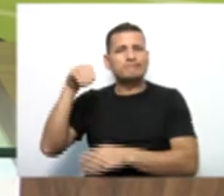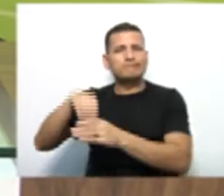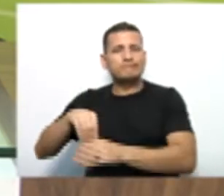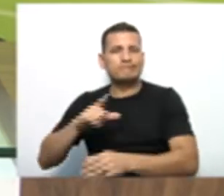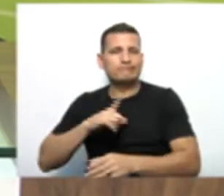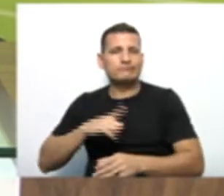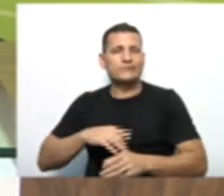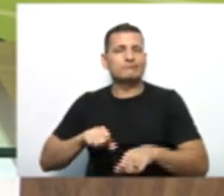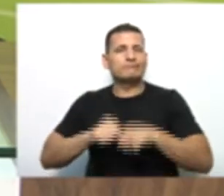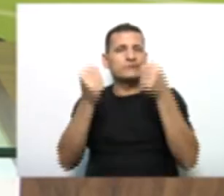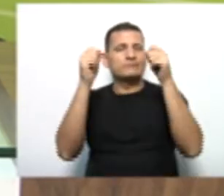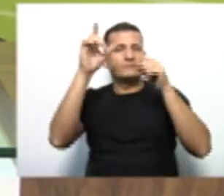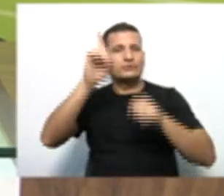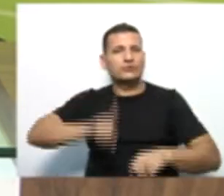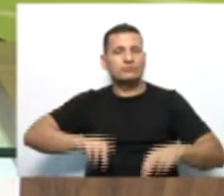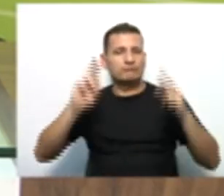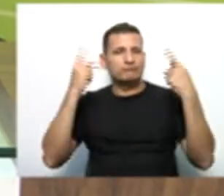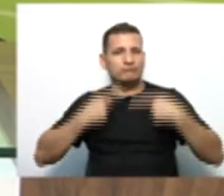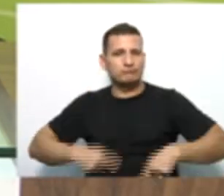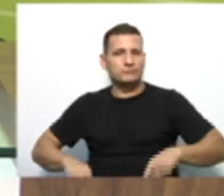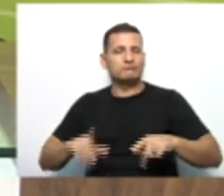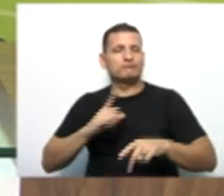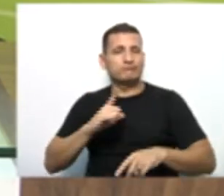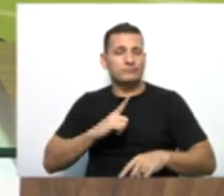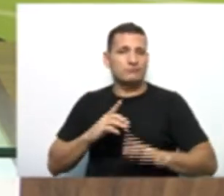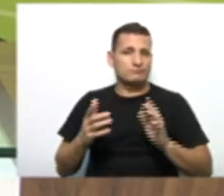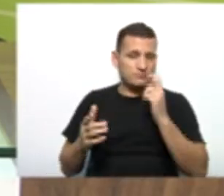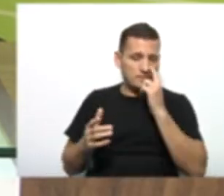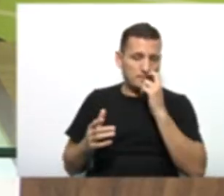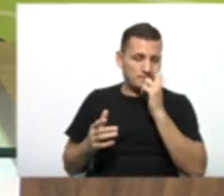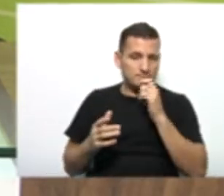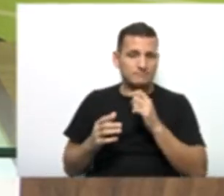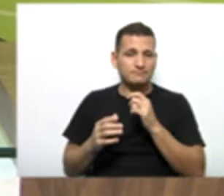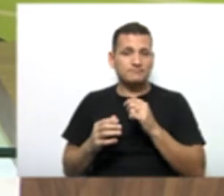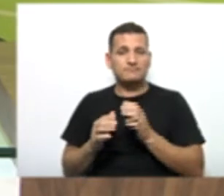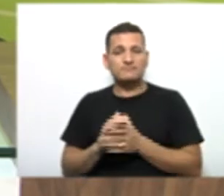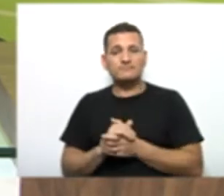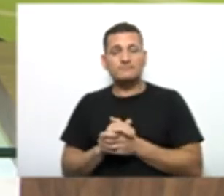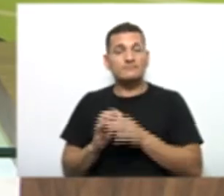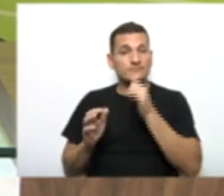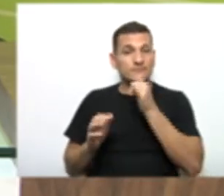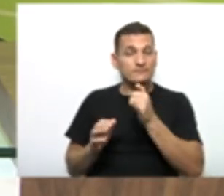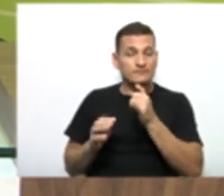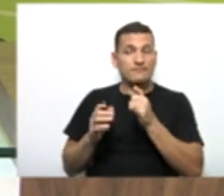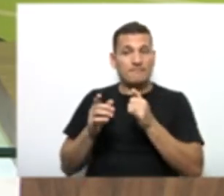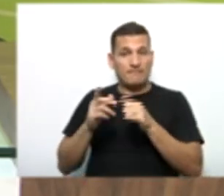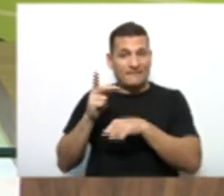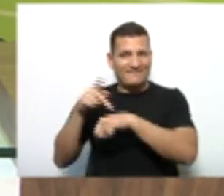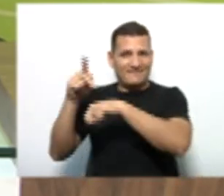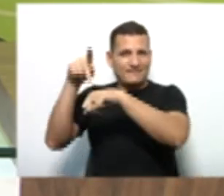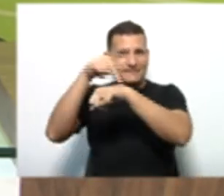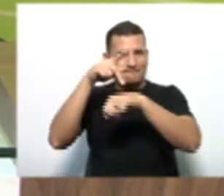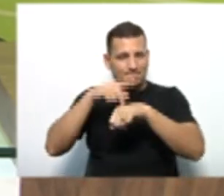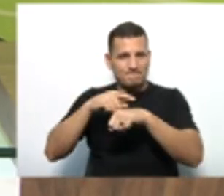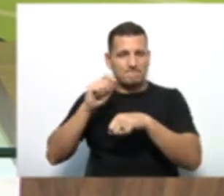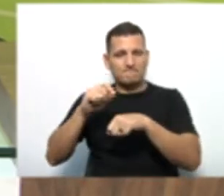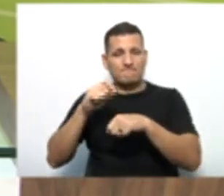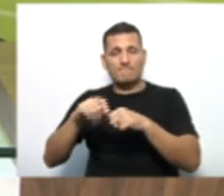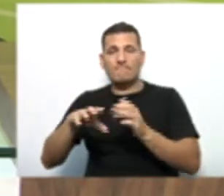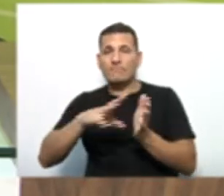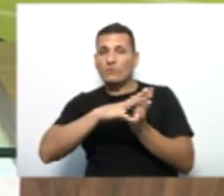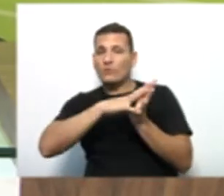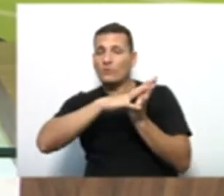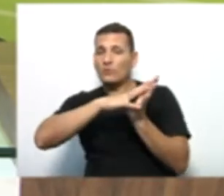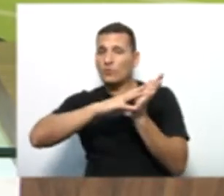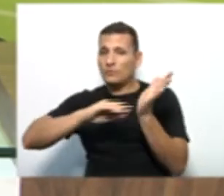deveriam mais existir caso esses países seguissem, colocassem em prática esses princípios que foram construídos,